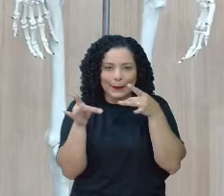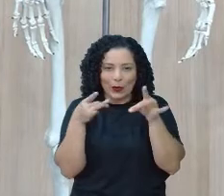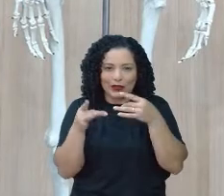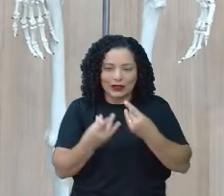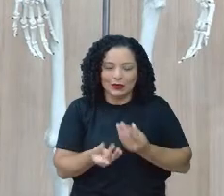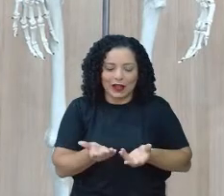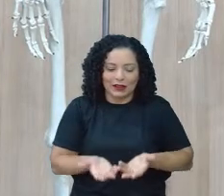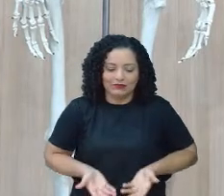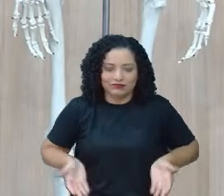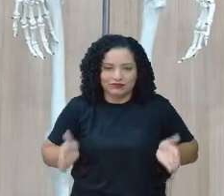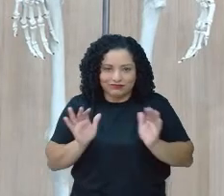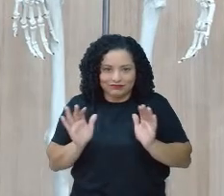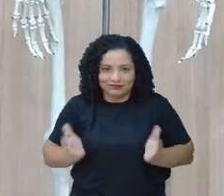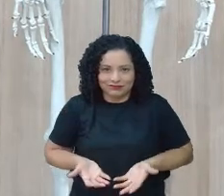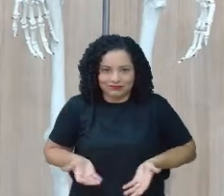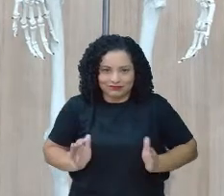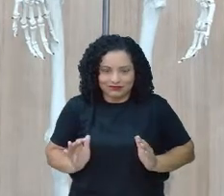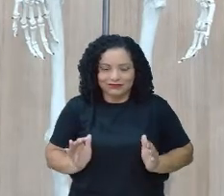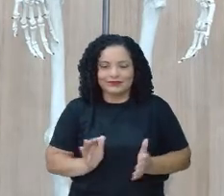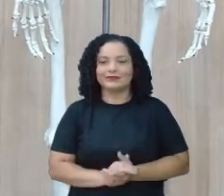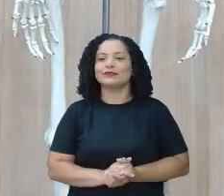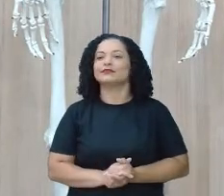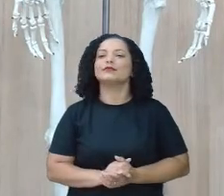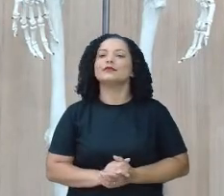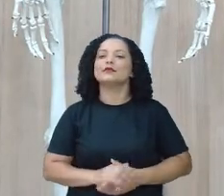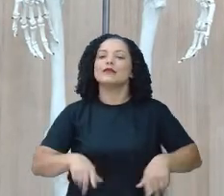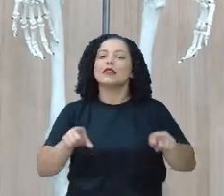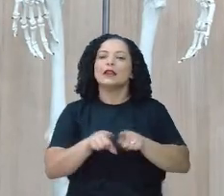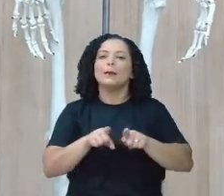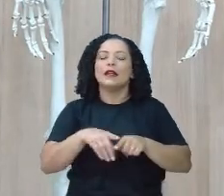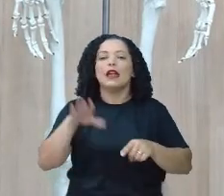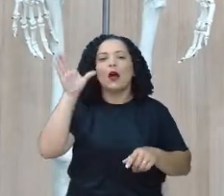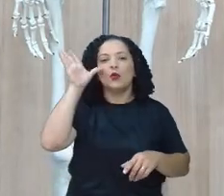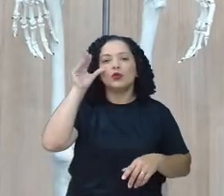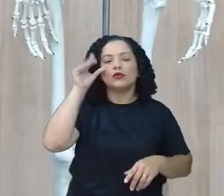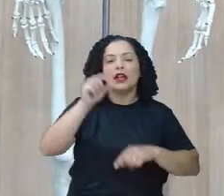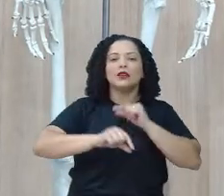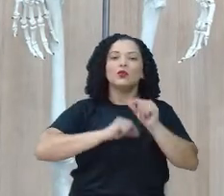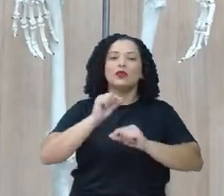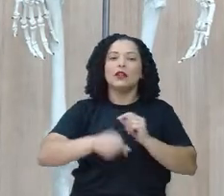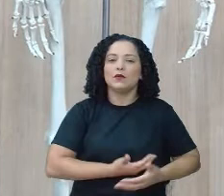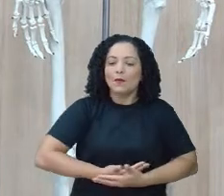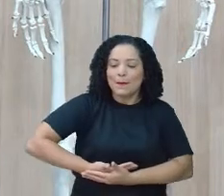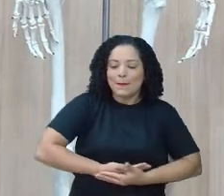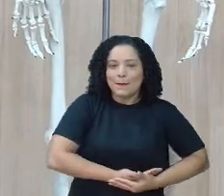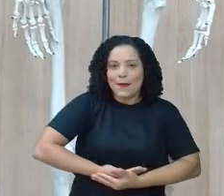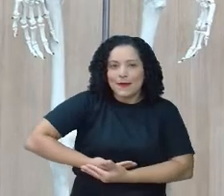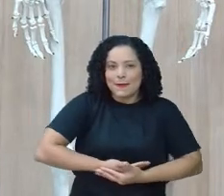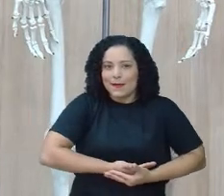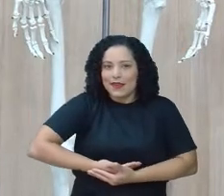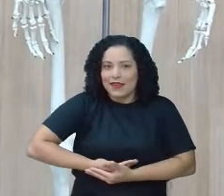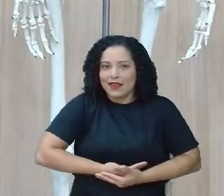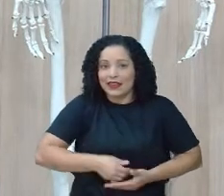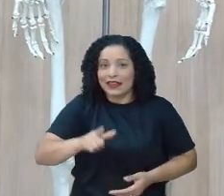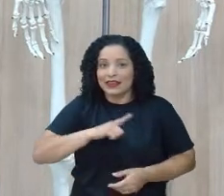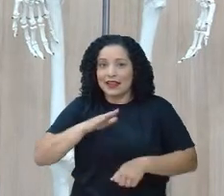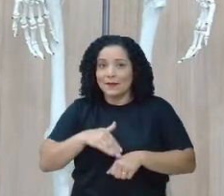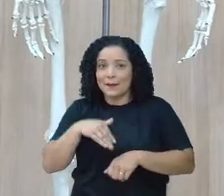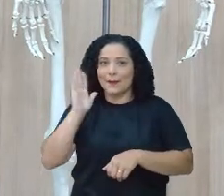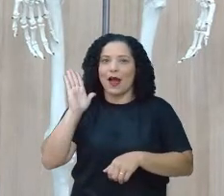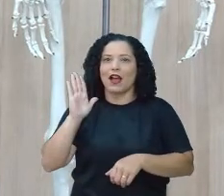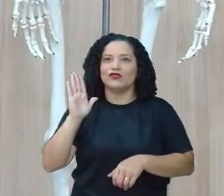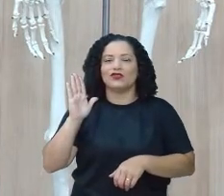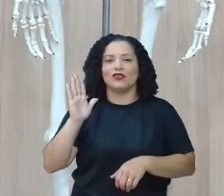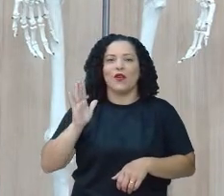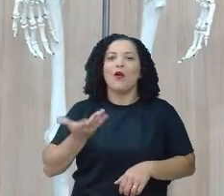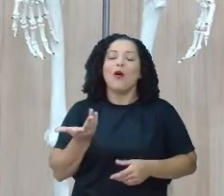por cartilagem. E aí, outra curiosidade, que a questão aí de um recém-nascido, ele tem mais ossos, mais ou menos